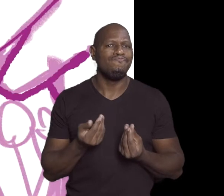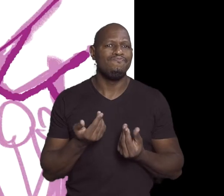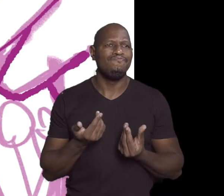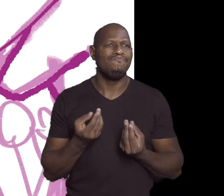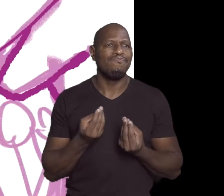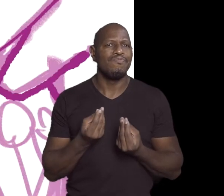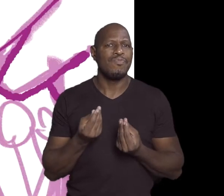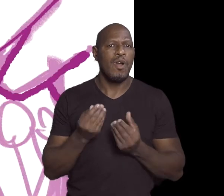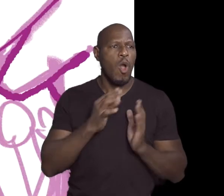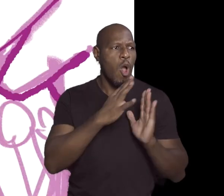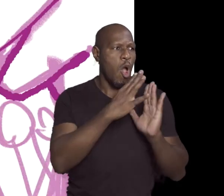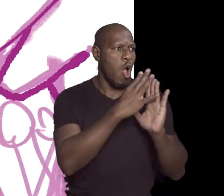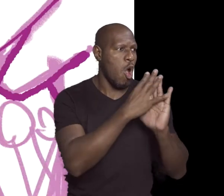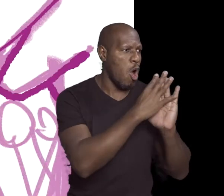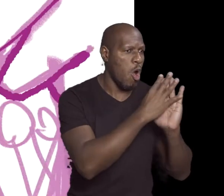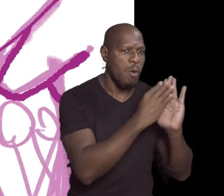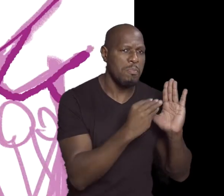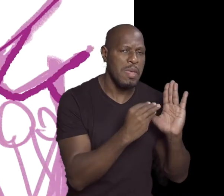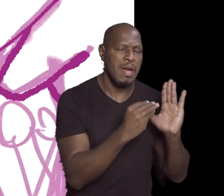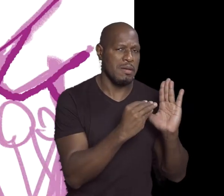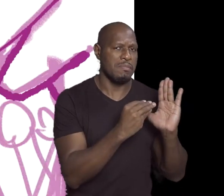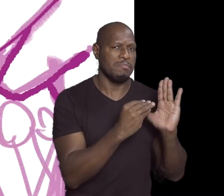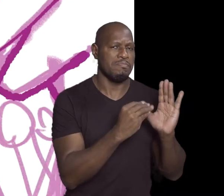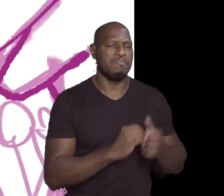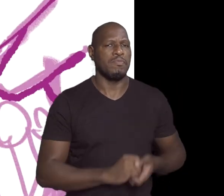com copiar ou